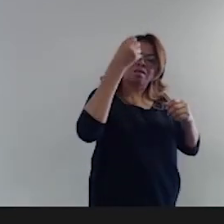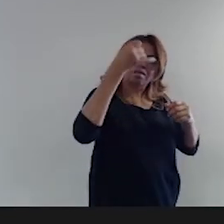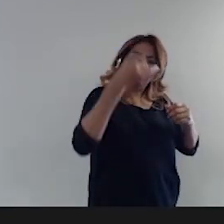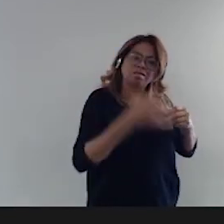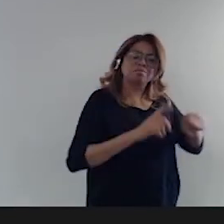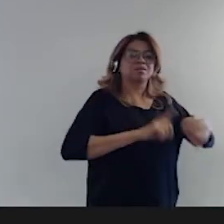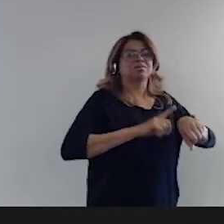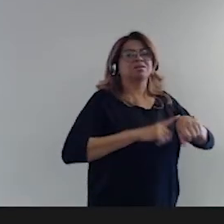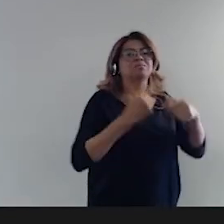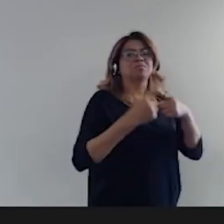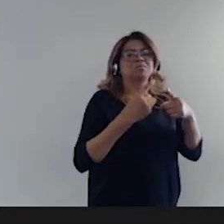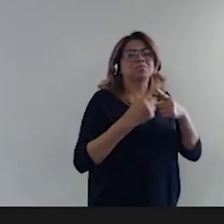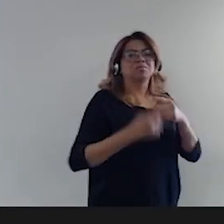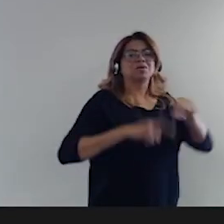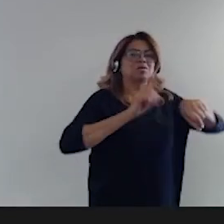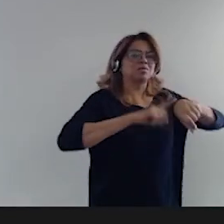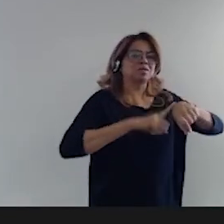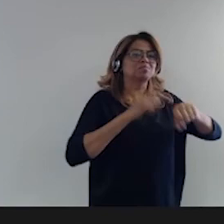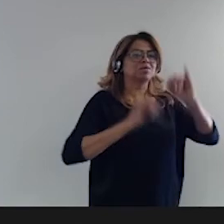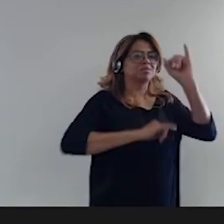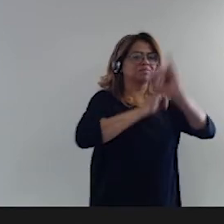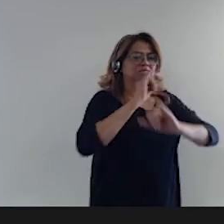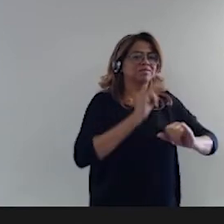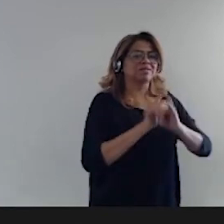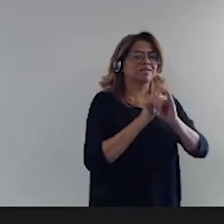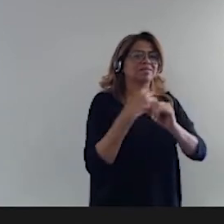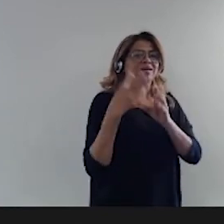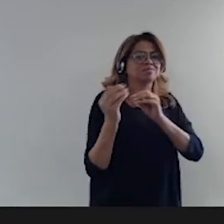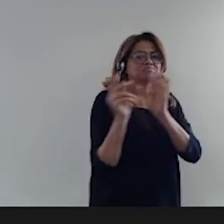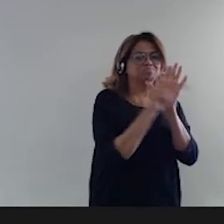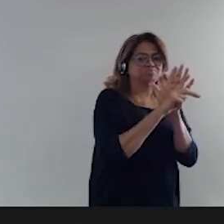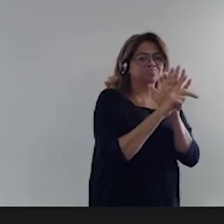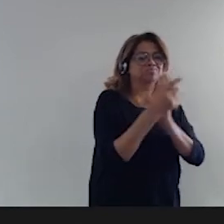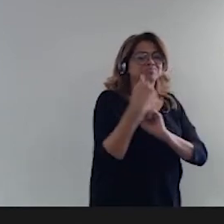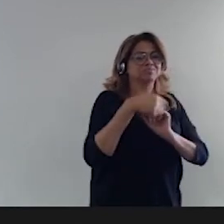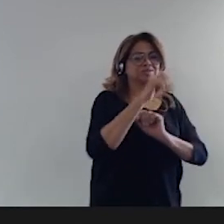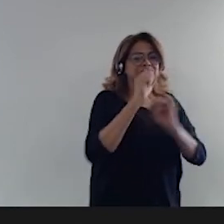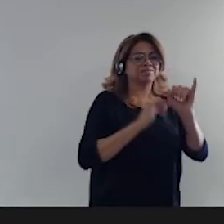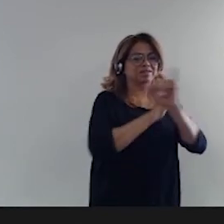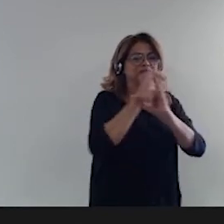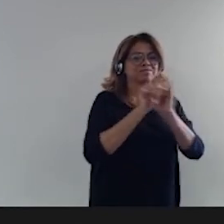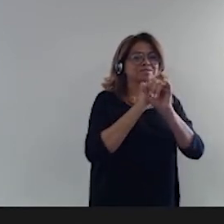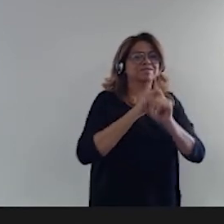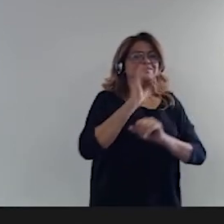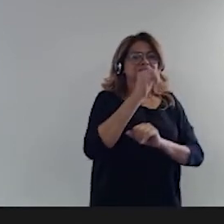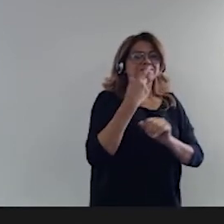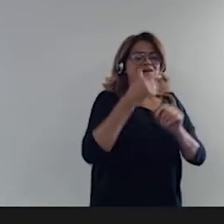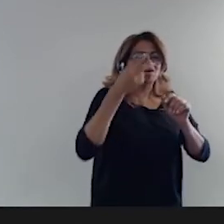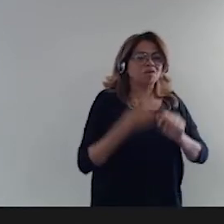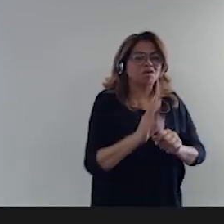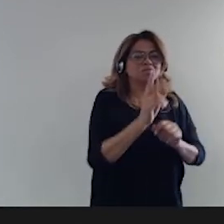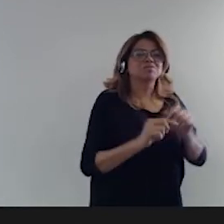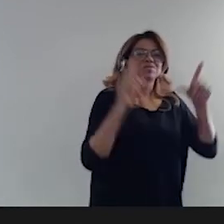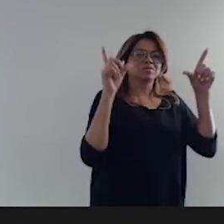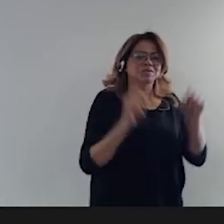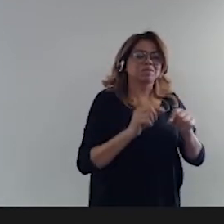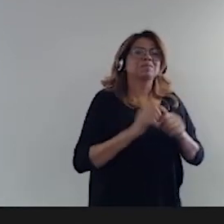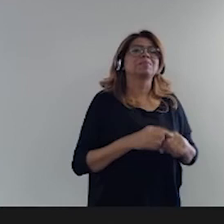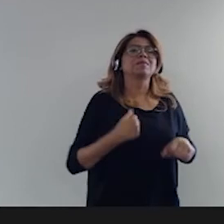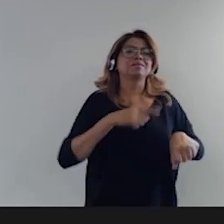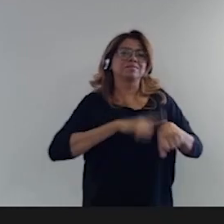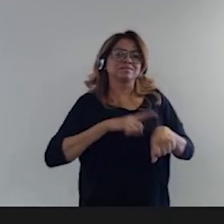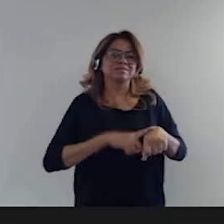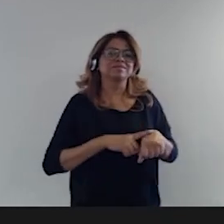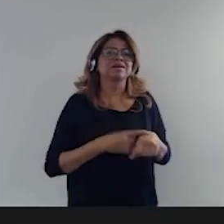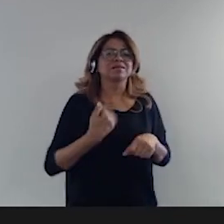tempo, porque o tempo é da internet e, evidentemente, seríamos tirados do ar se exacerbássemos no